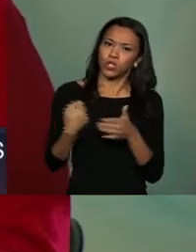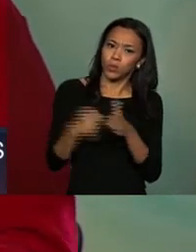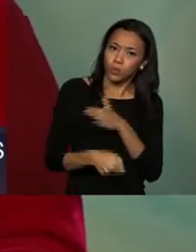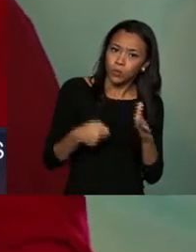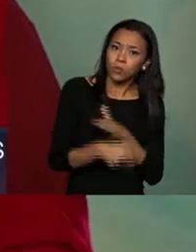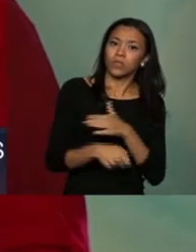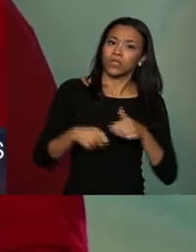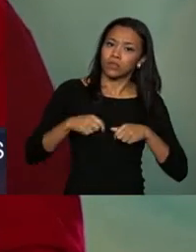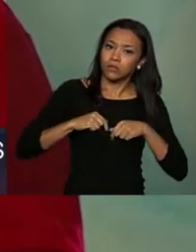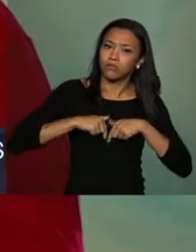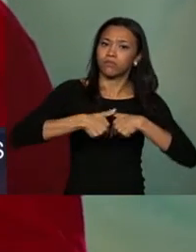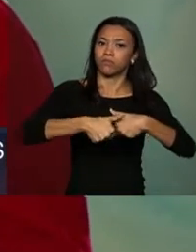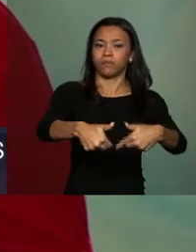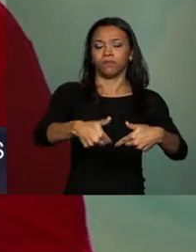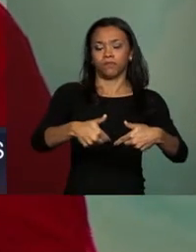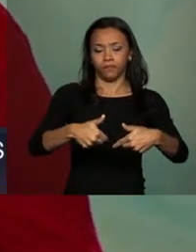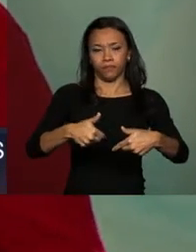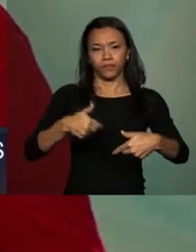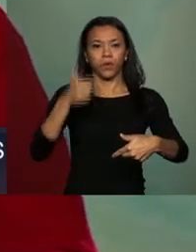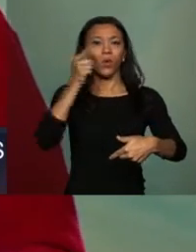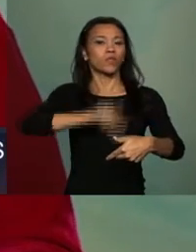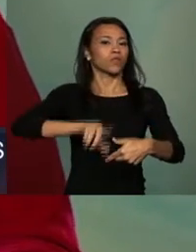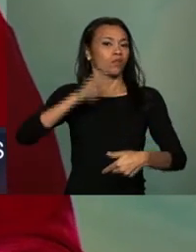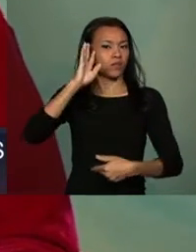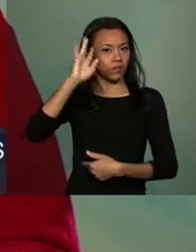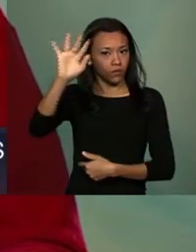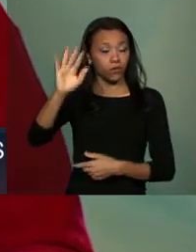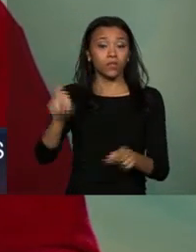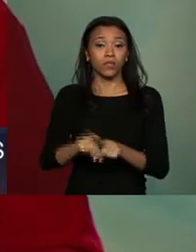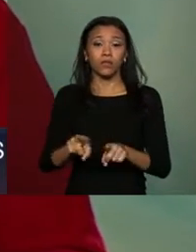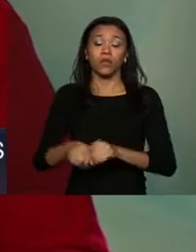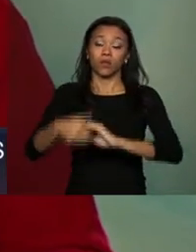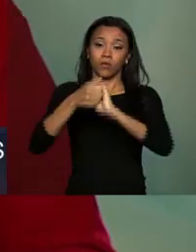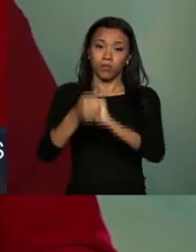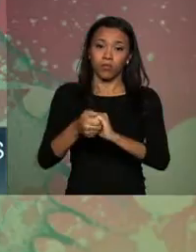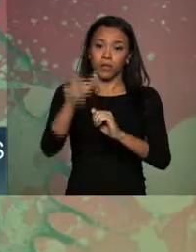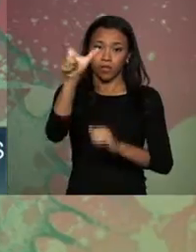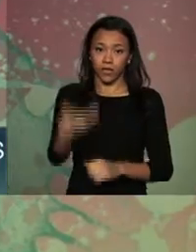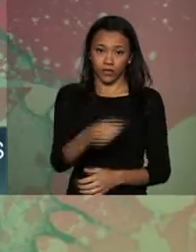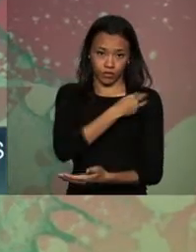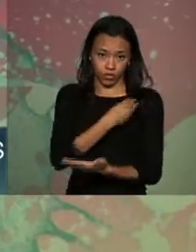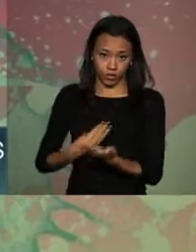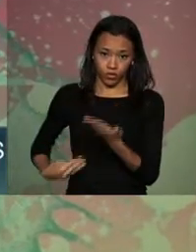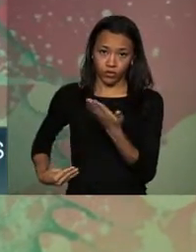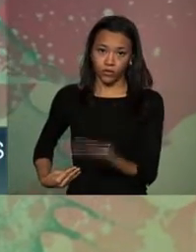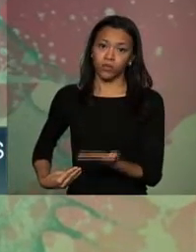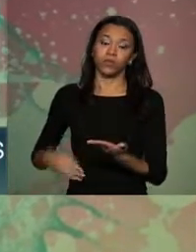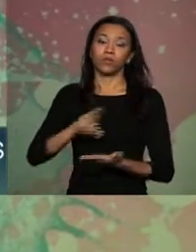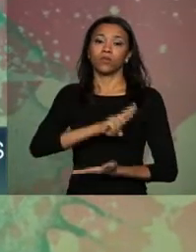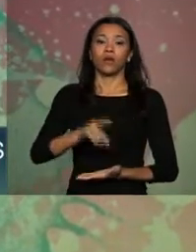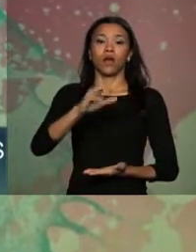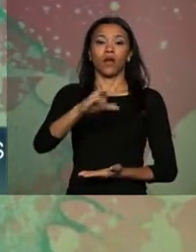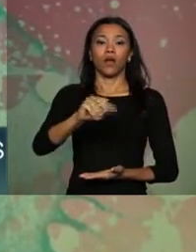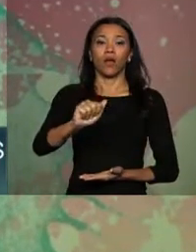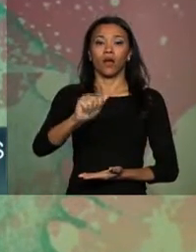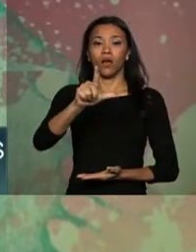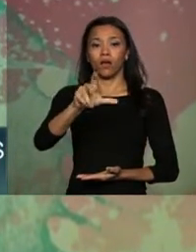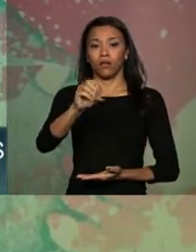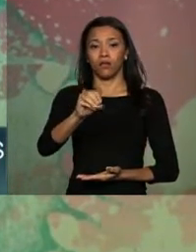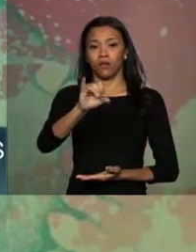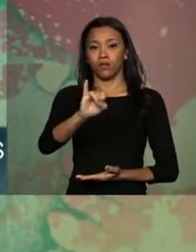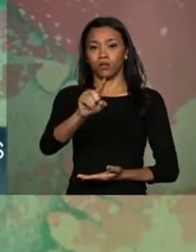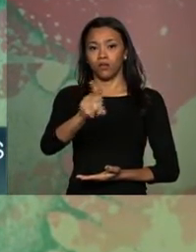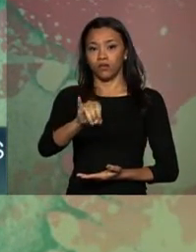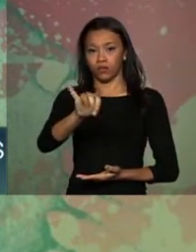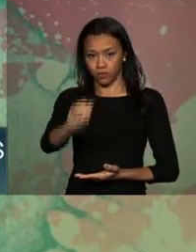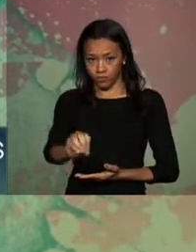seus sonhos. Queria cumprimentar os ministros de Estado, Aloysio Mercadante, da Casa Civil.